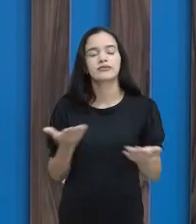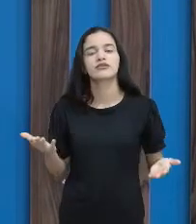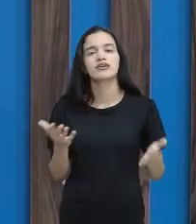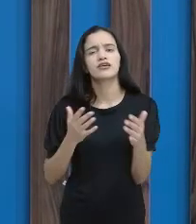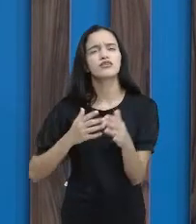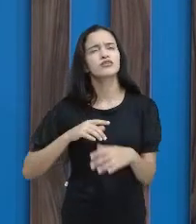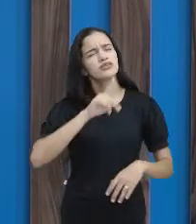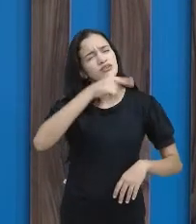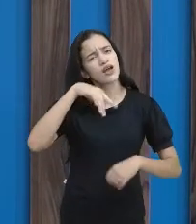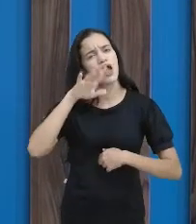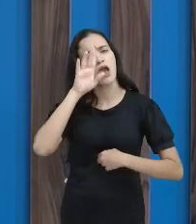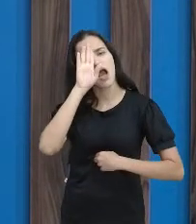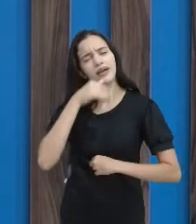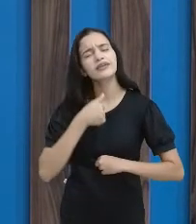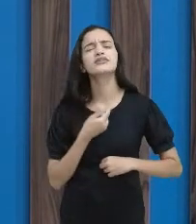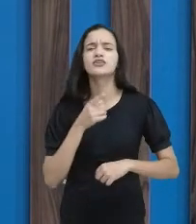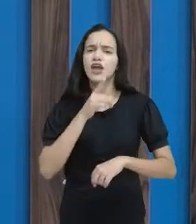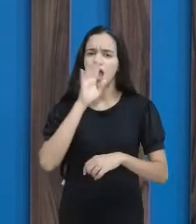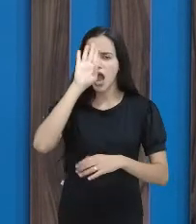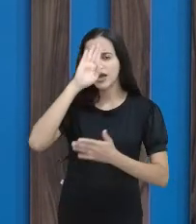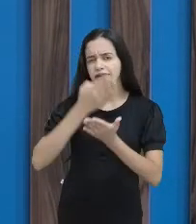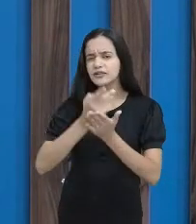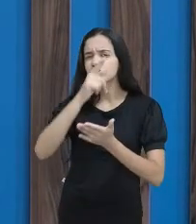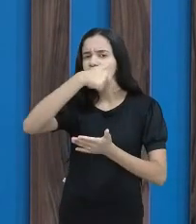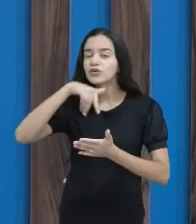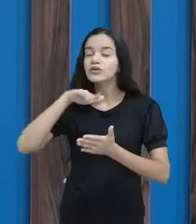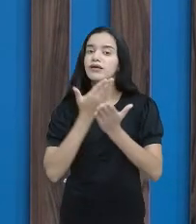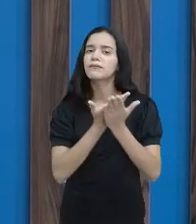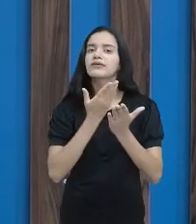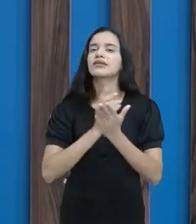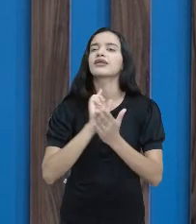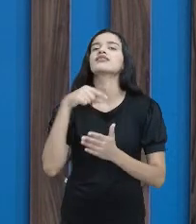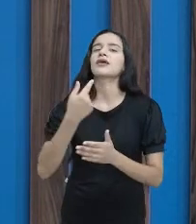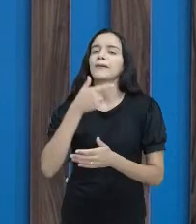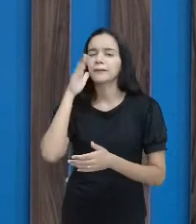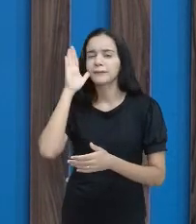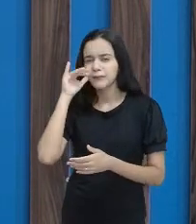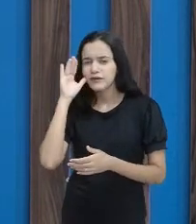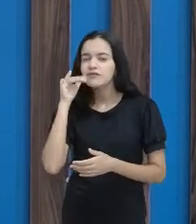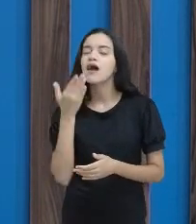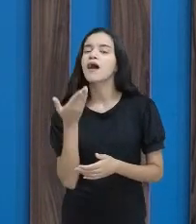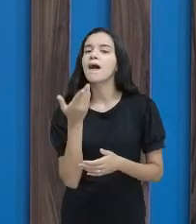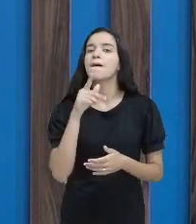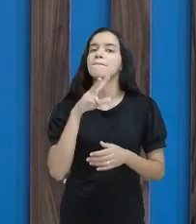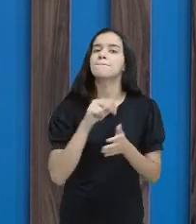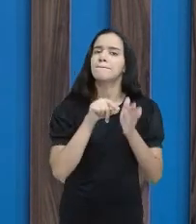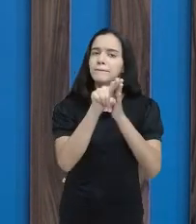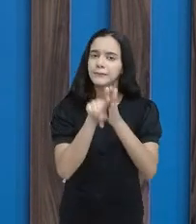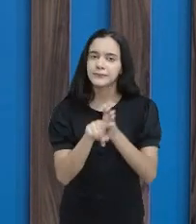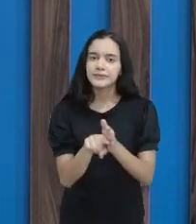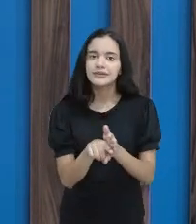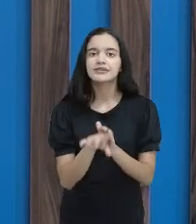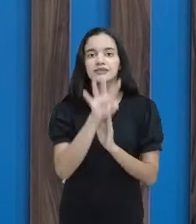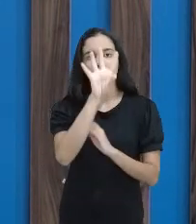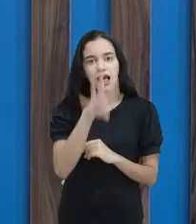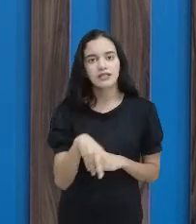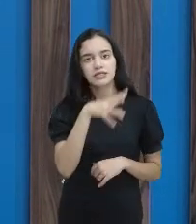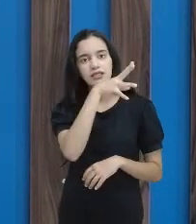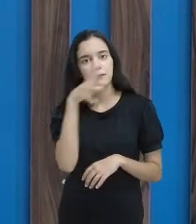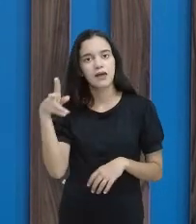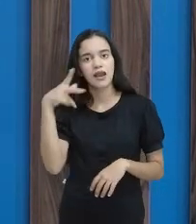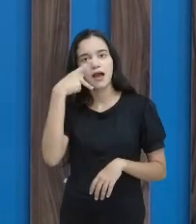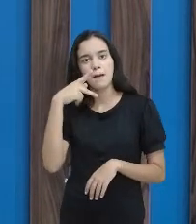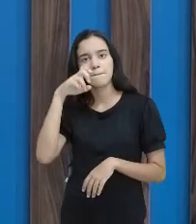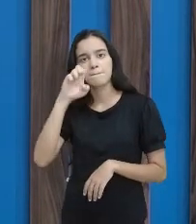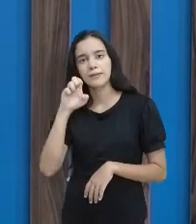vocês vão olhar, eu acredito que muitos de vocês, após a nossa aula, com curiosidade, vão pesquisar, né, a tabela periódica e ver